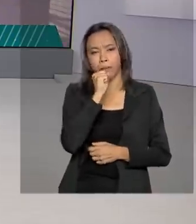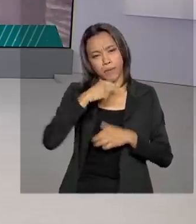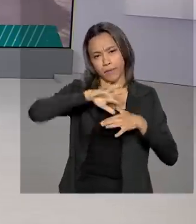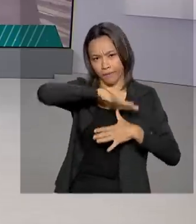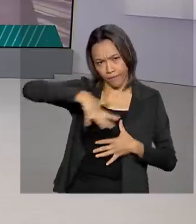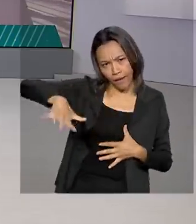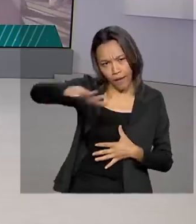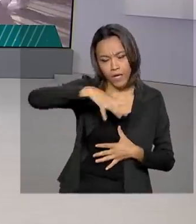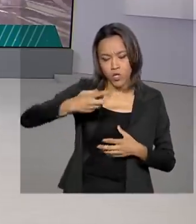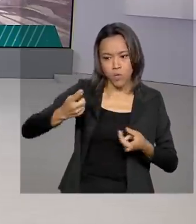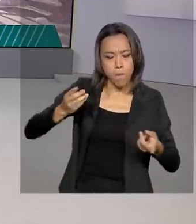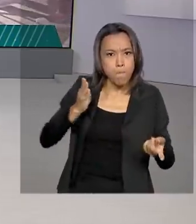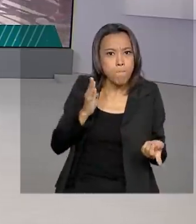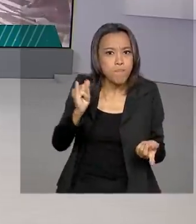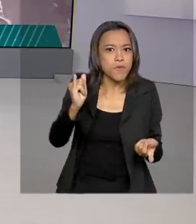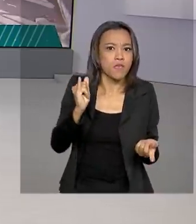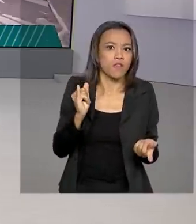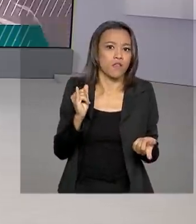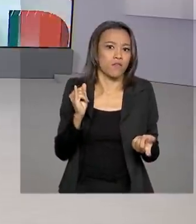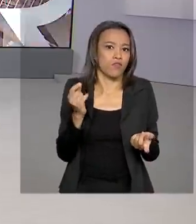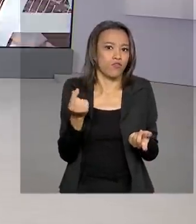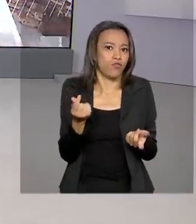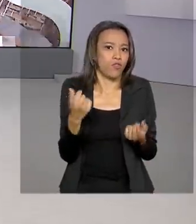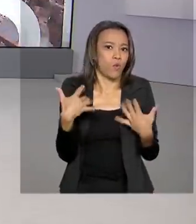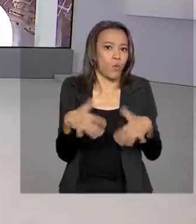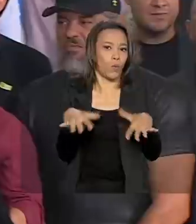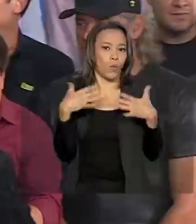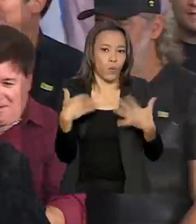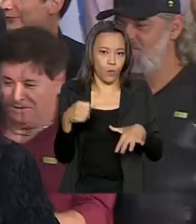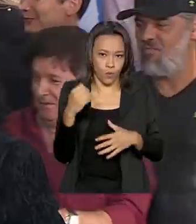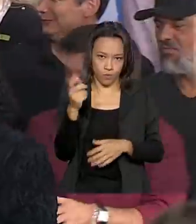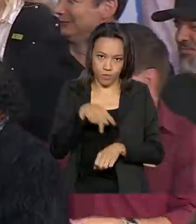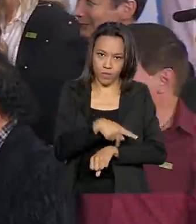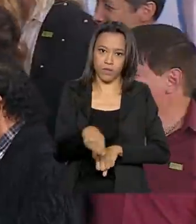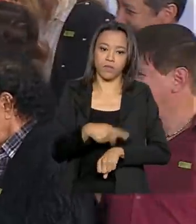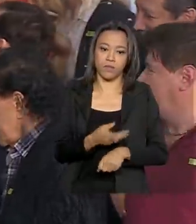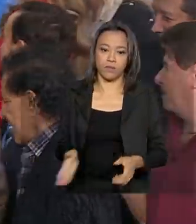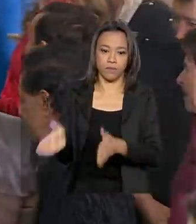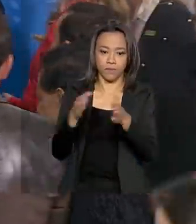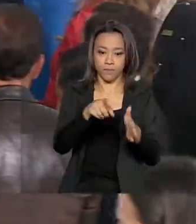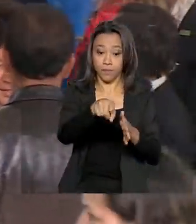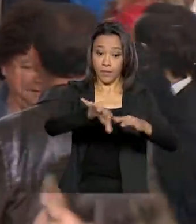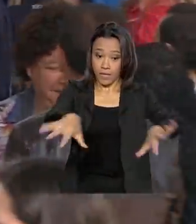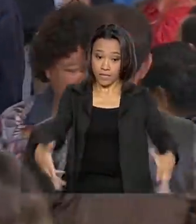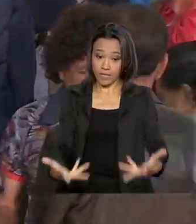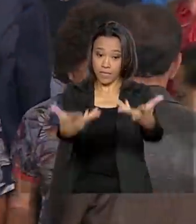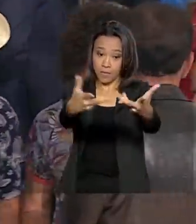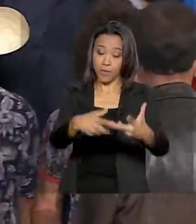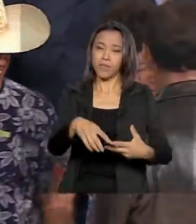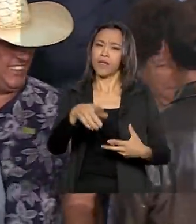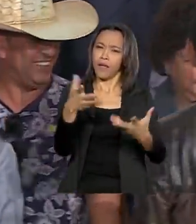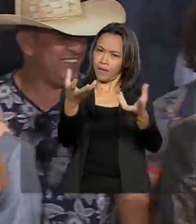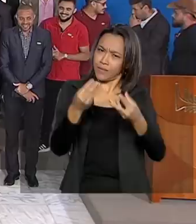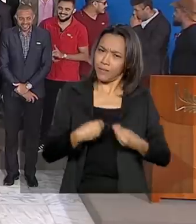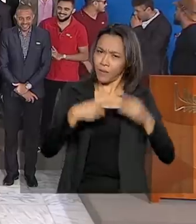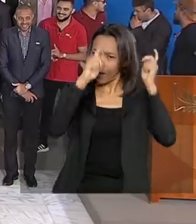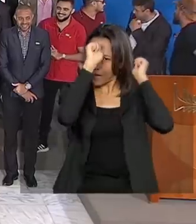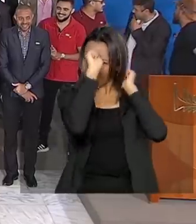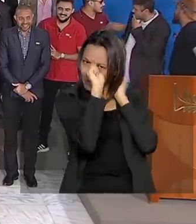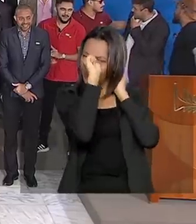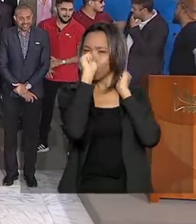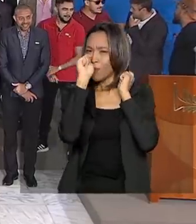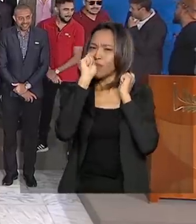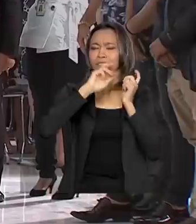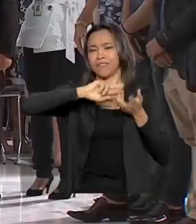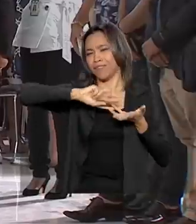setor movimenta bilhões de reais no país. A cerimônia recebeu cantores sertanejos de todas